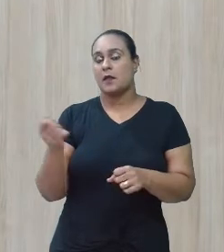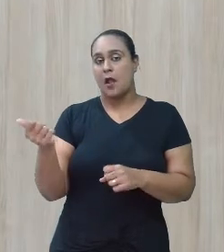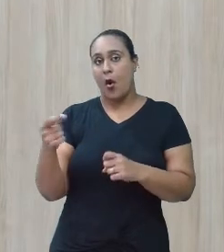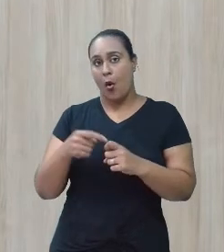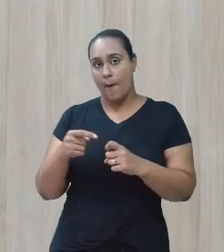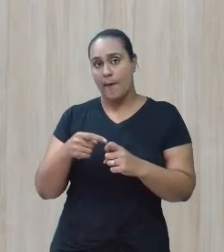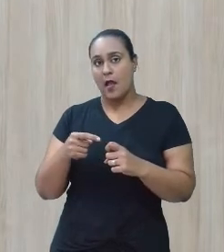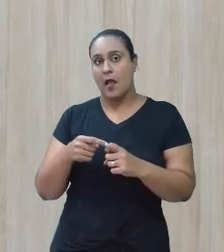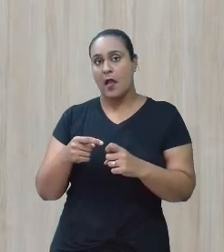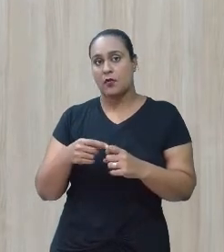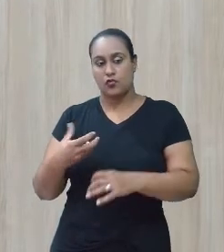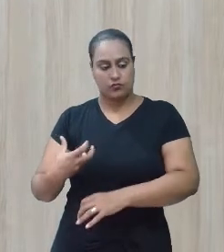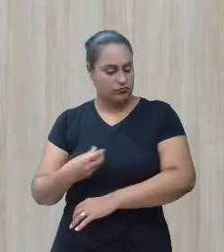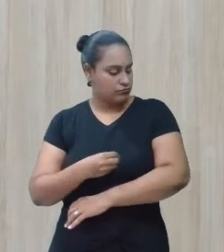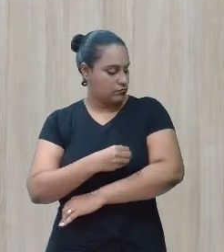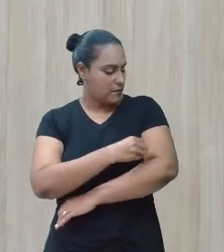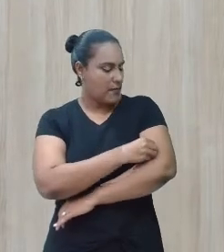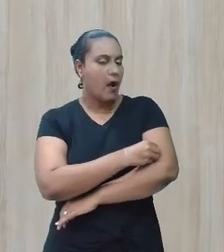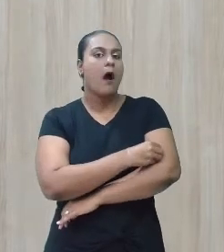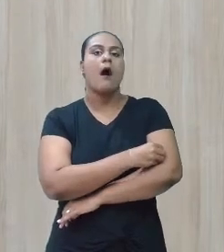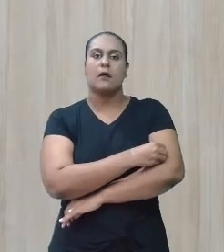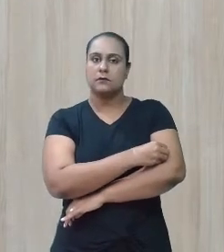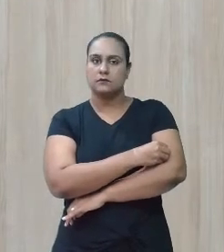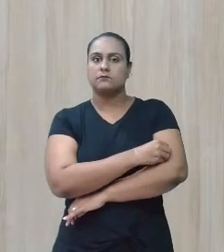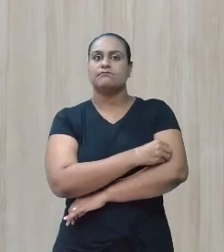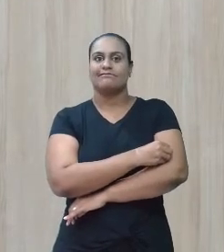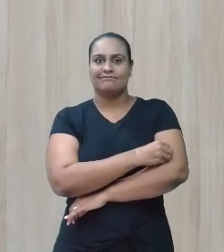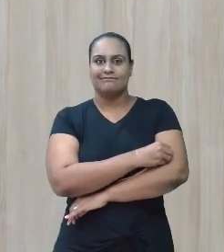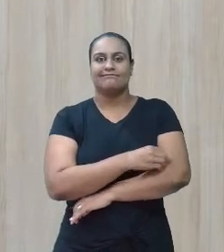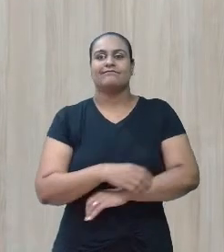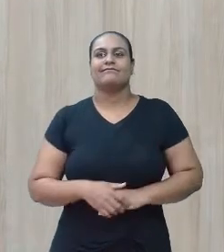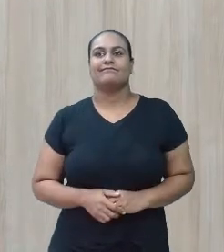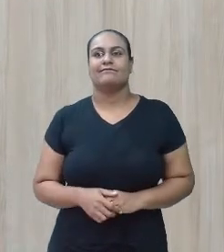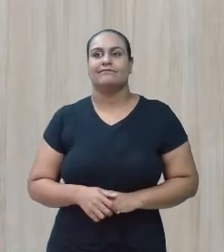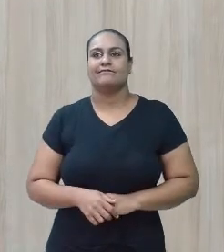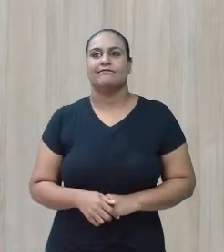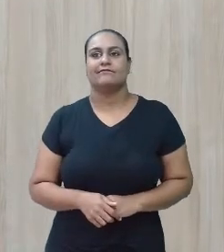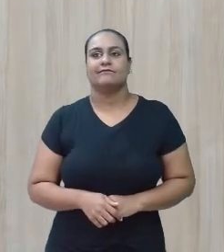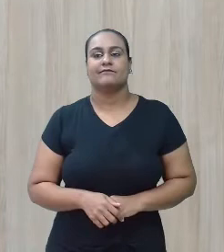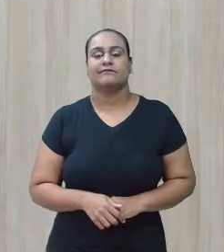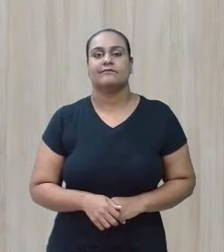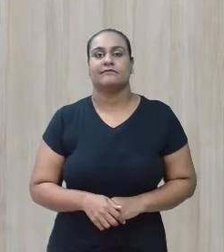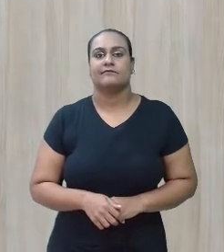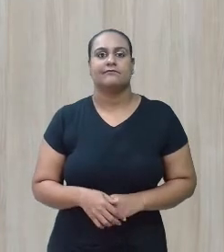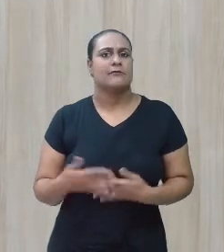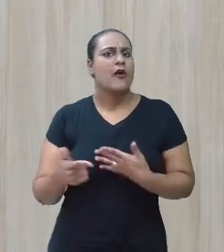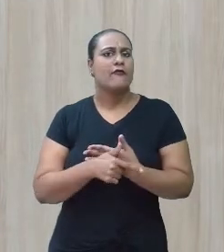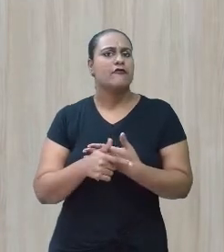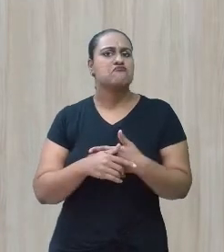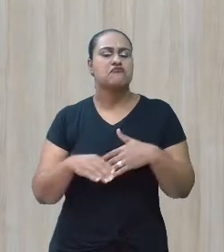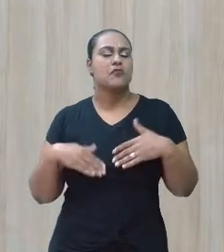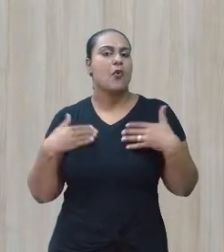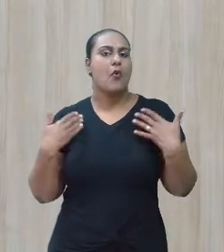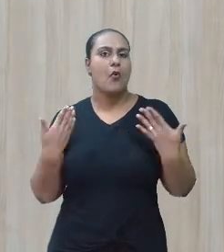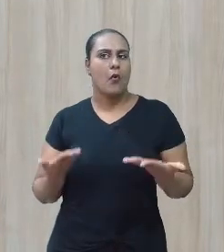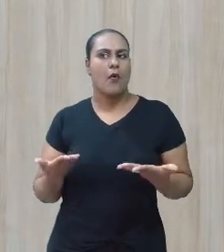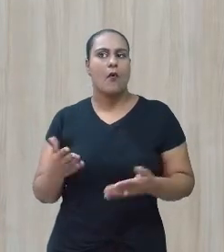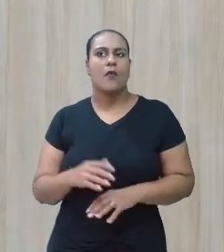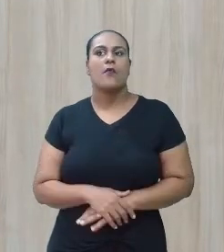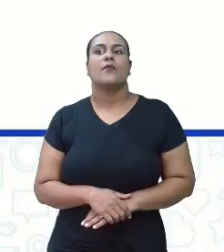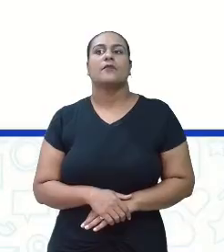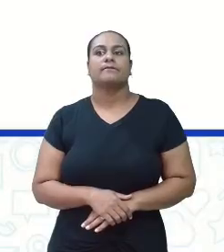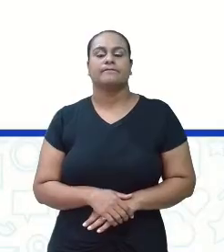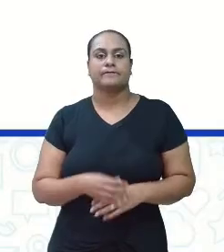para colocar esse implante contraceptivo. E aqui como é que ele atua? Ele também